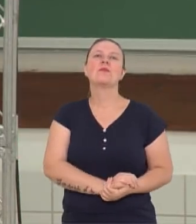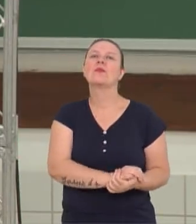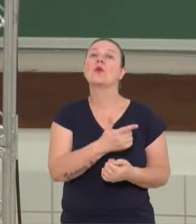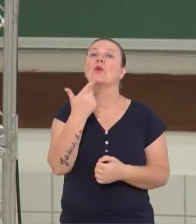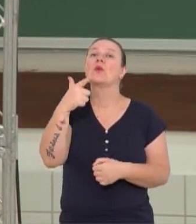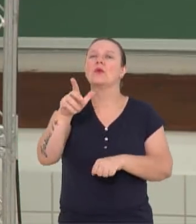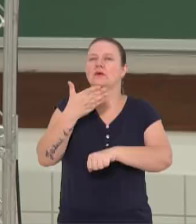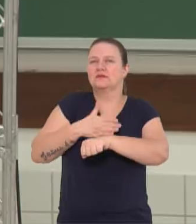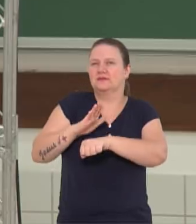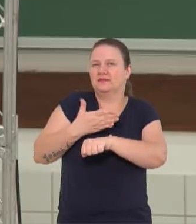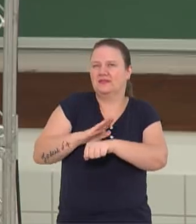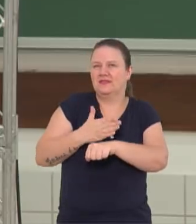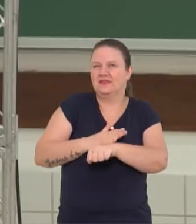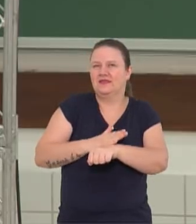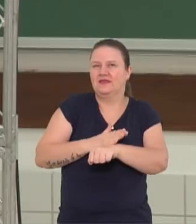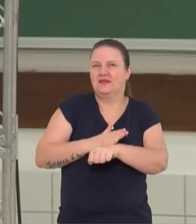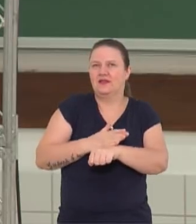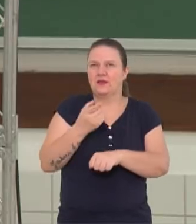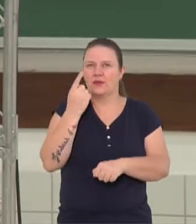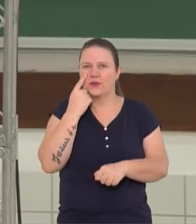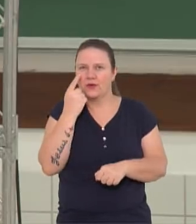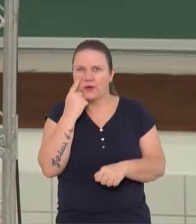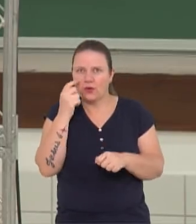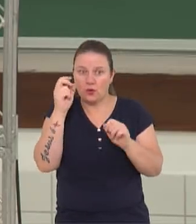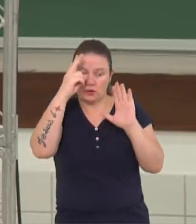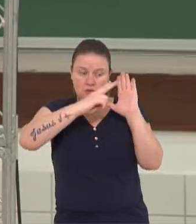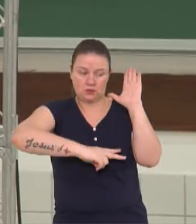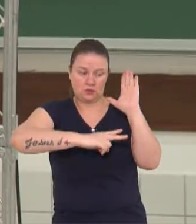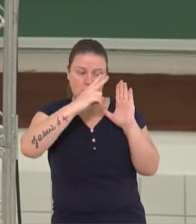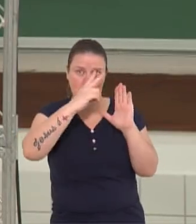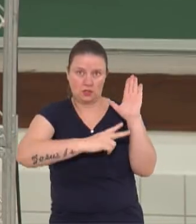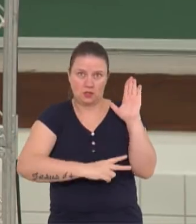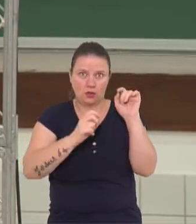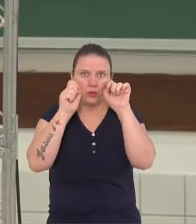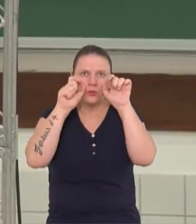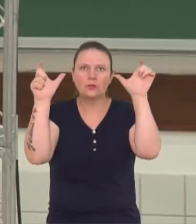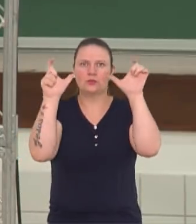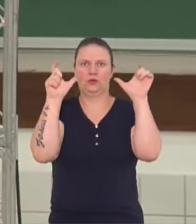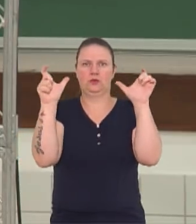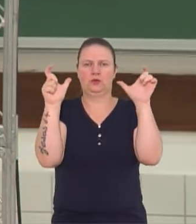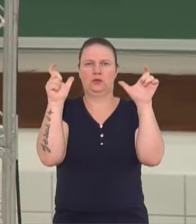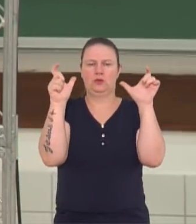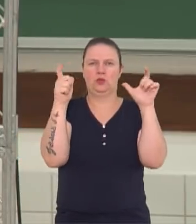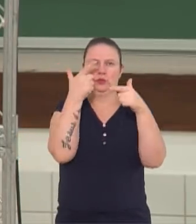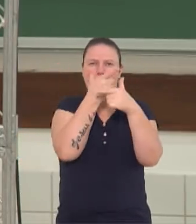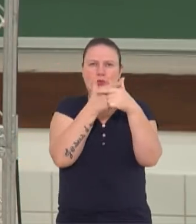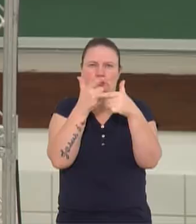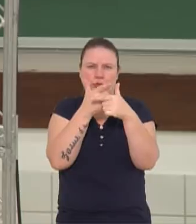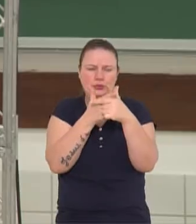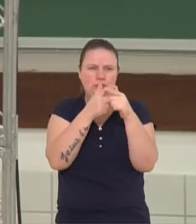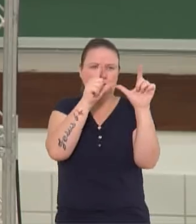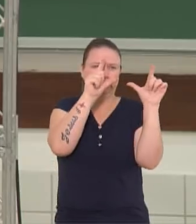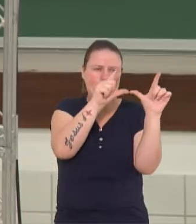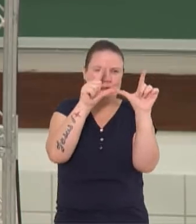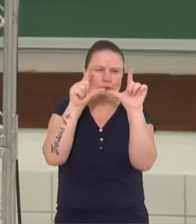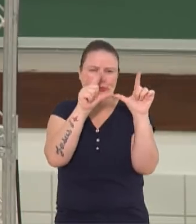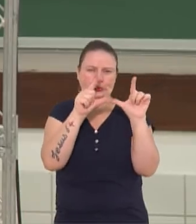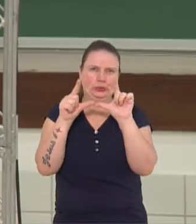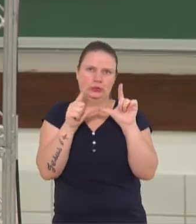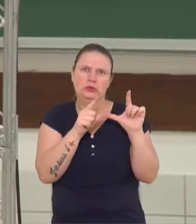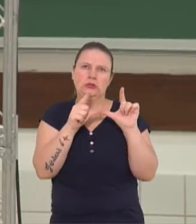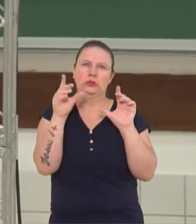Mais um exercício para vocês. Leiam com atenção o enunciado, dividam em partes,